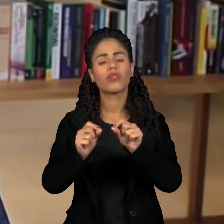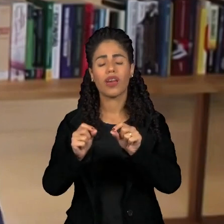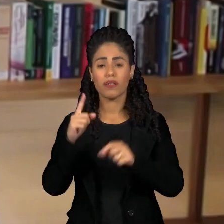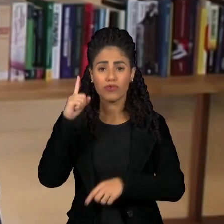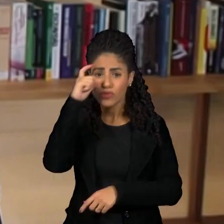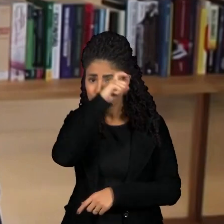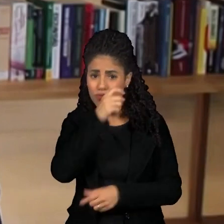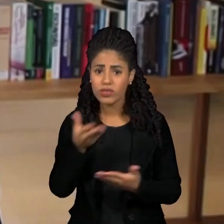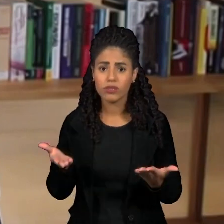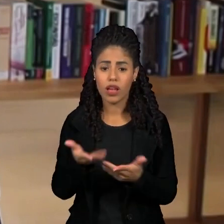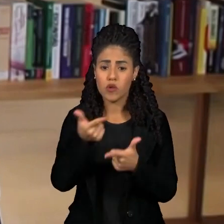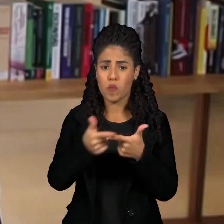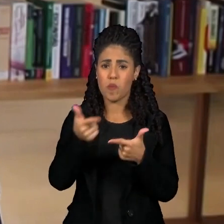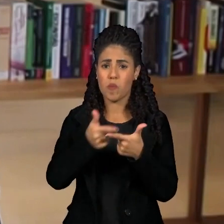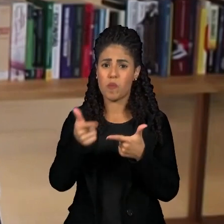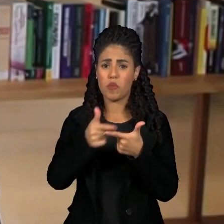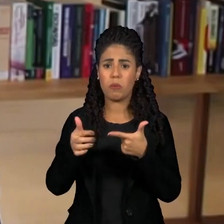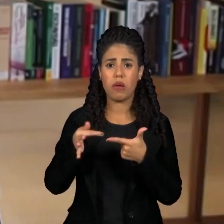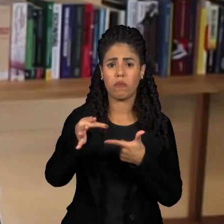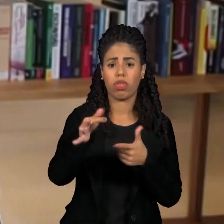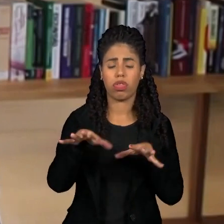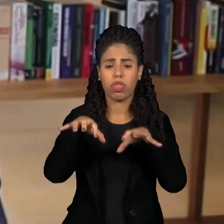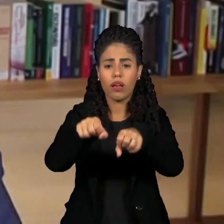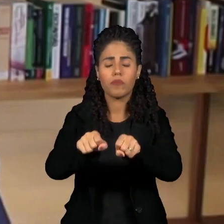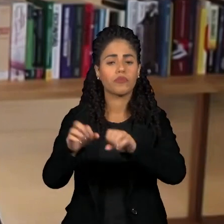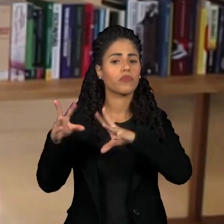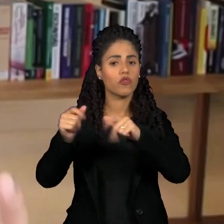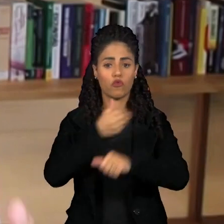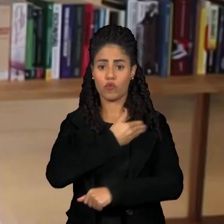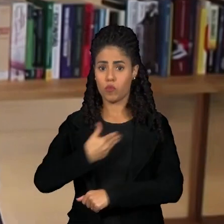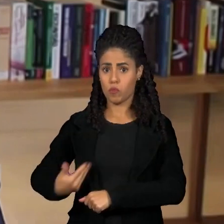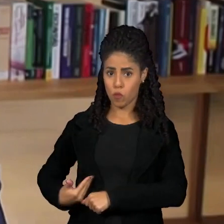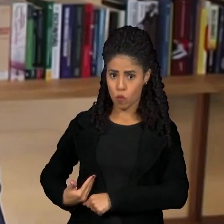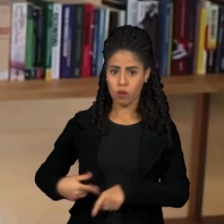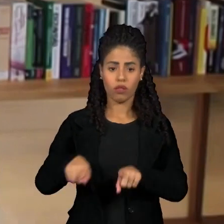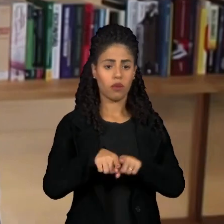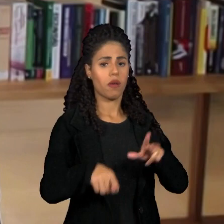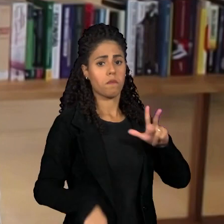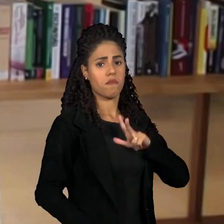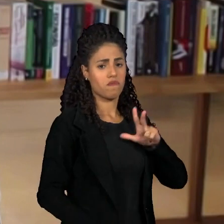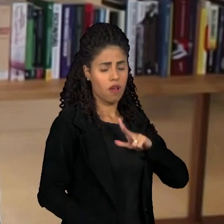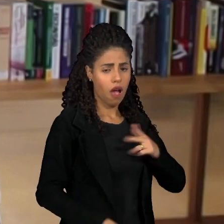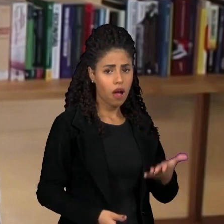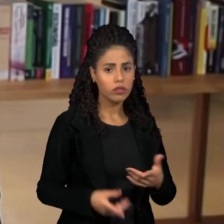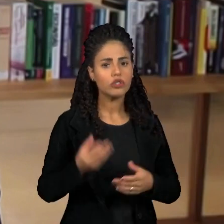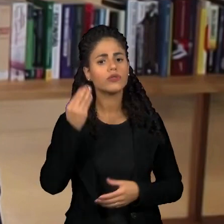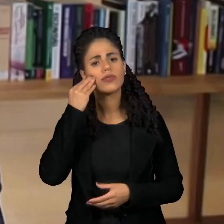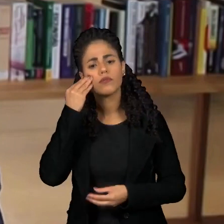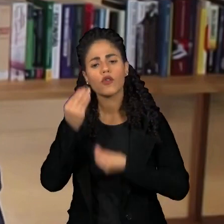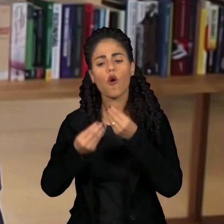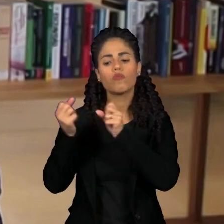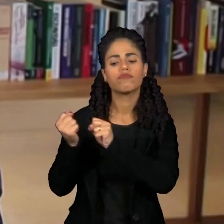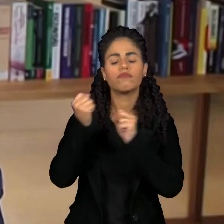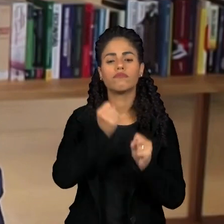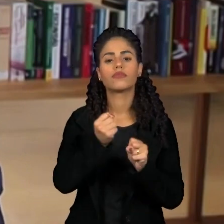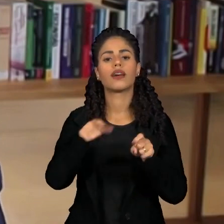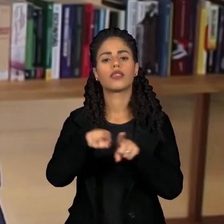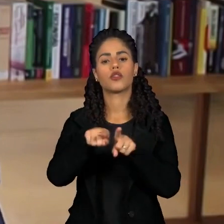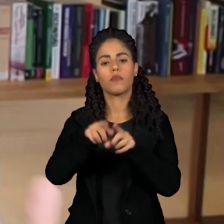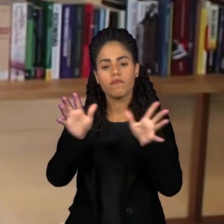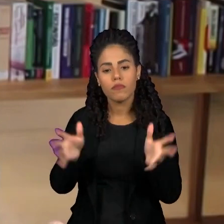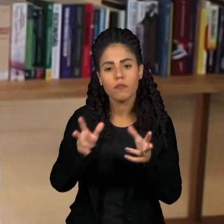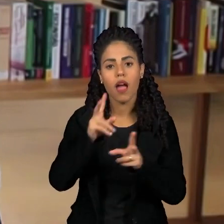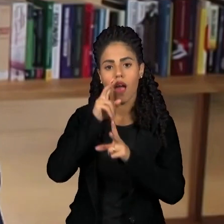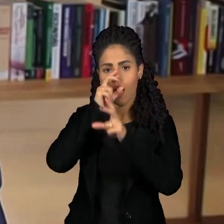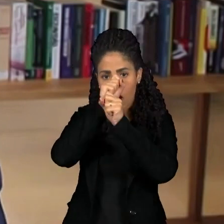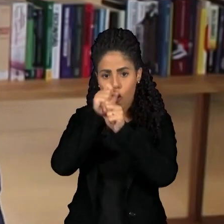aprofundar os problemas que nós temos de apropriação da coisa pública pela privada. Precisamos repensar o desenho dos poderes, com certeza, mas fortalecer esses grupos que